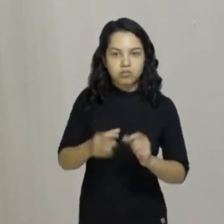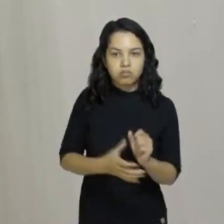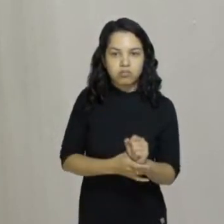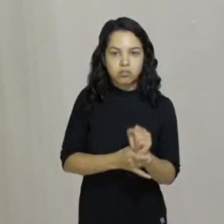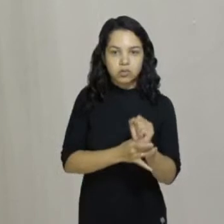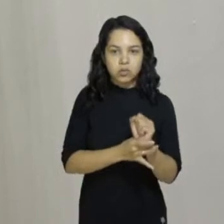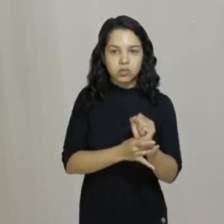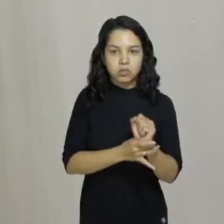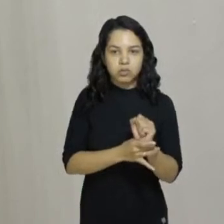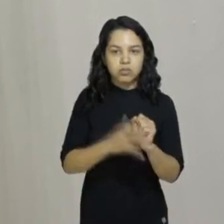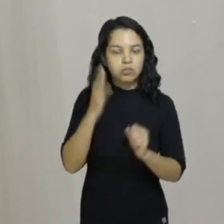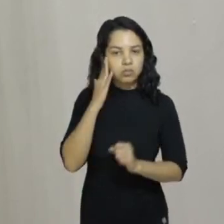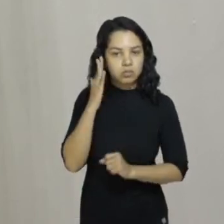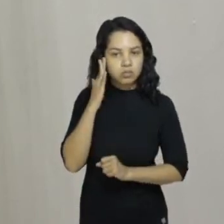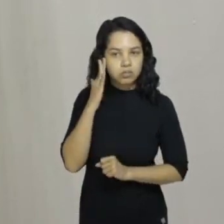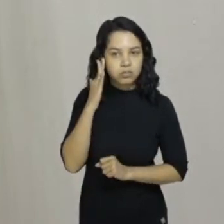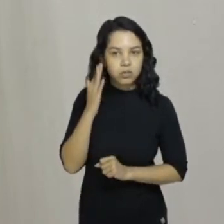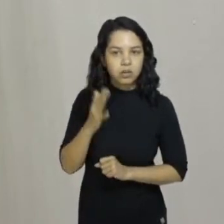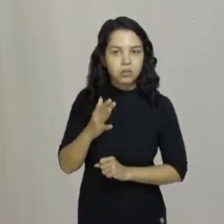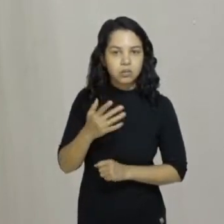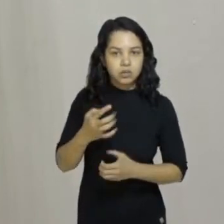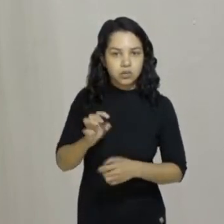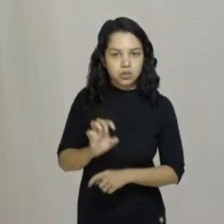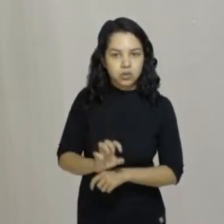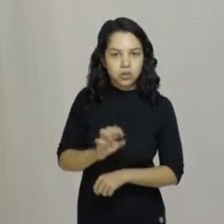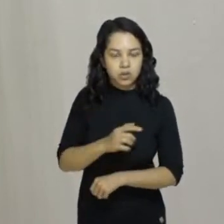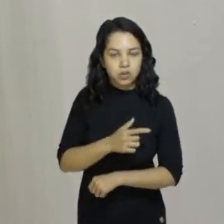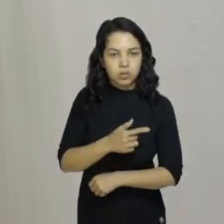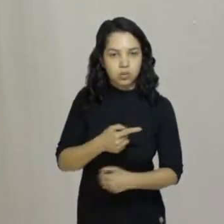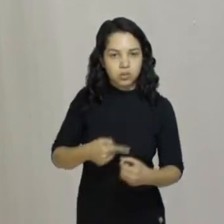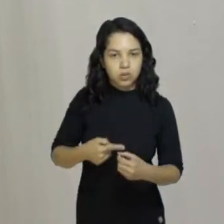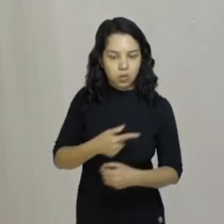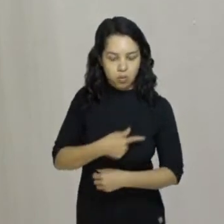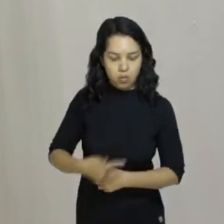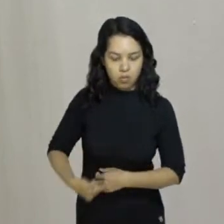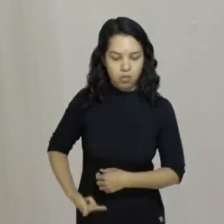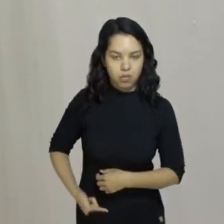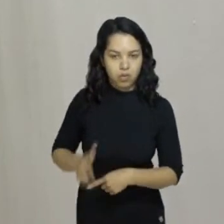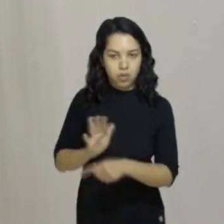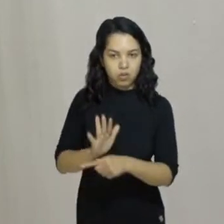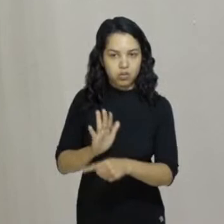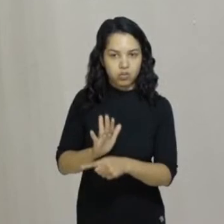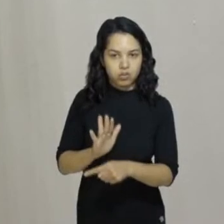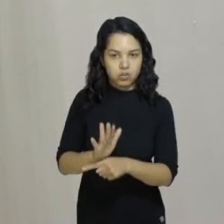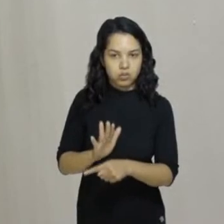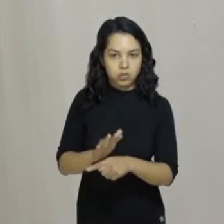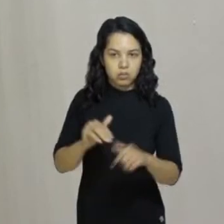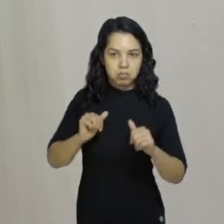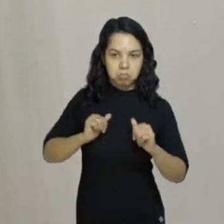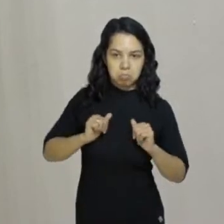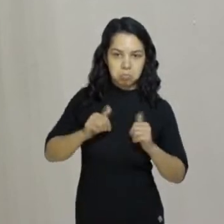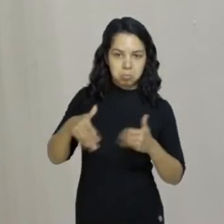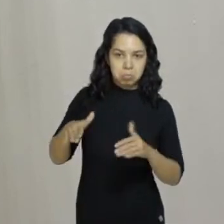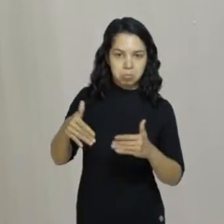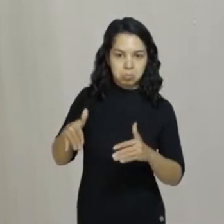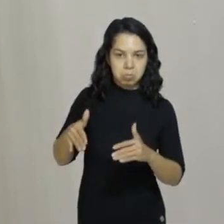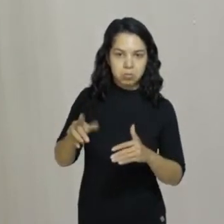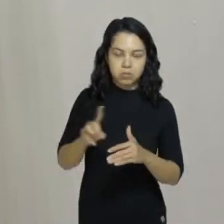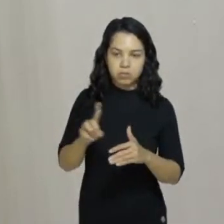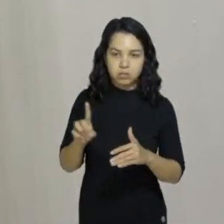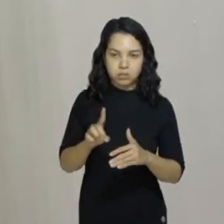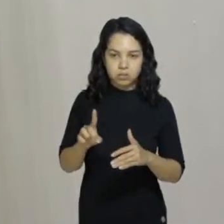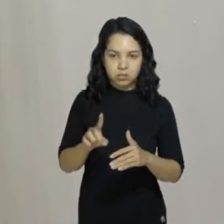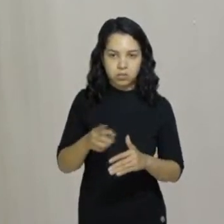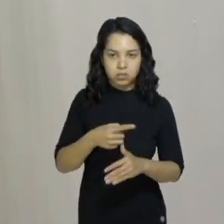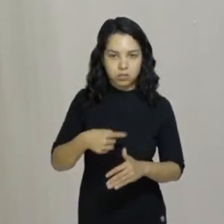estado e o município estão na frente das escolas que não existe ausência do Estado é isso é que